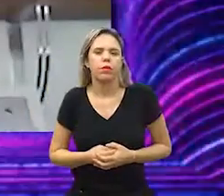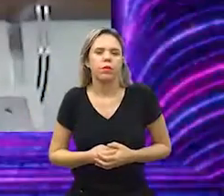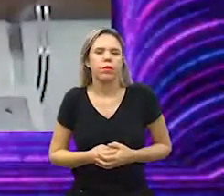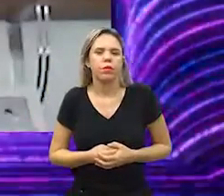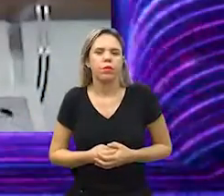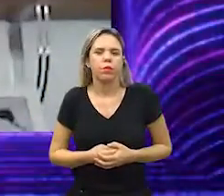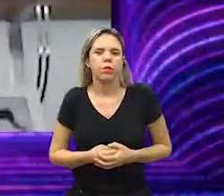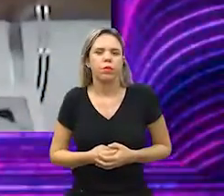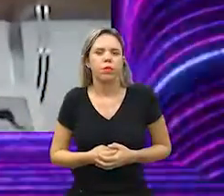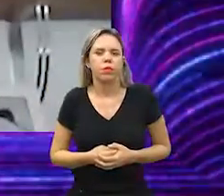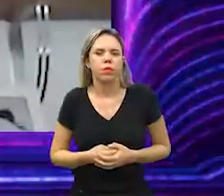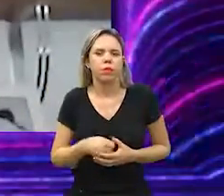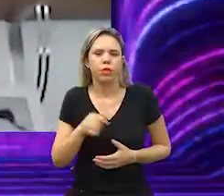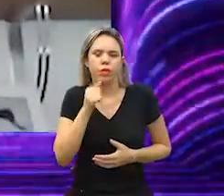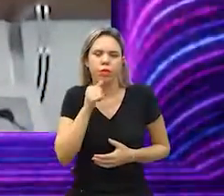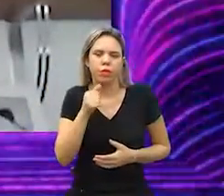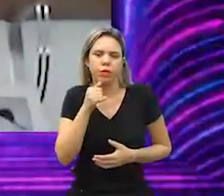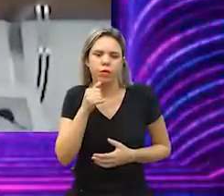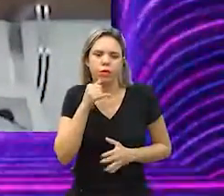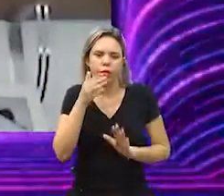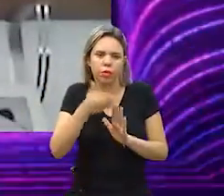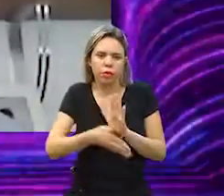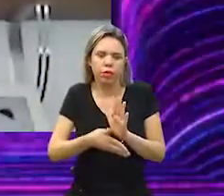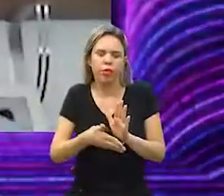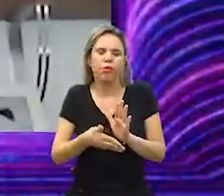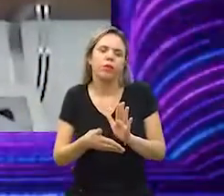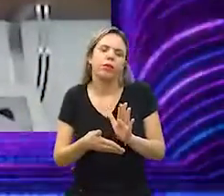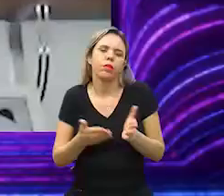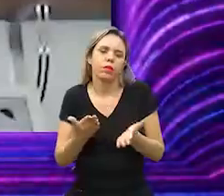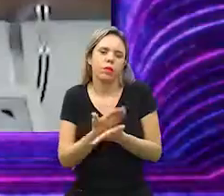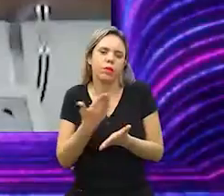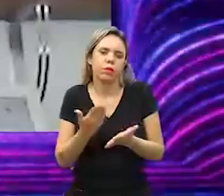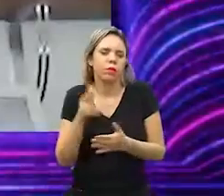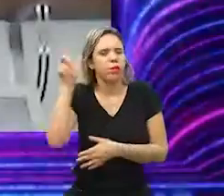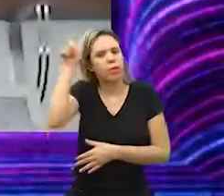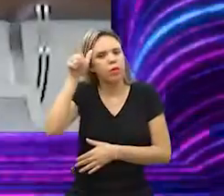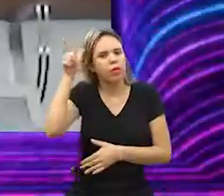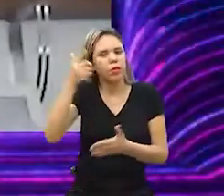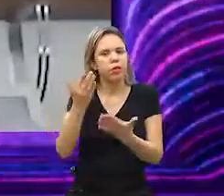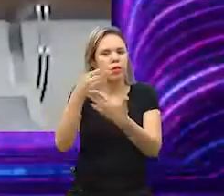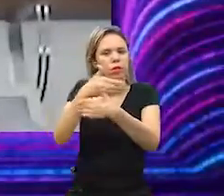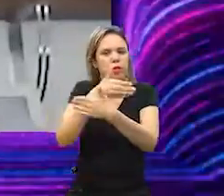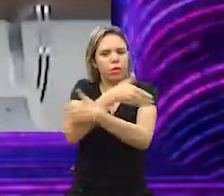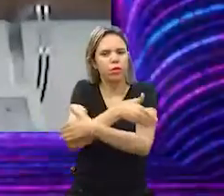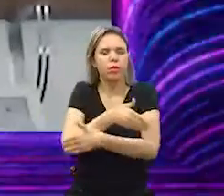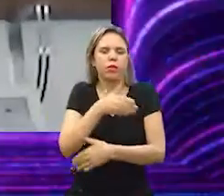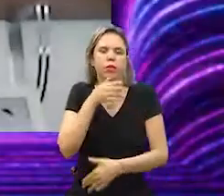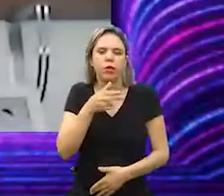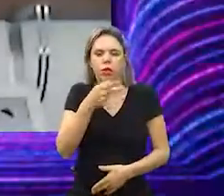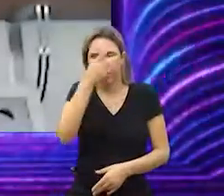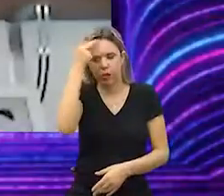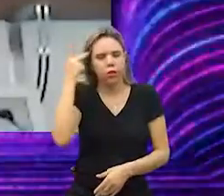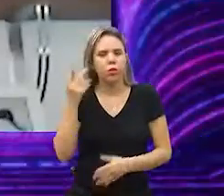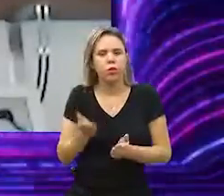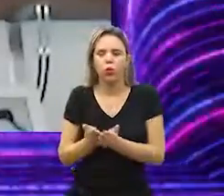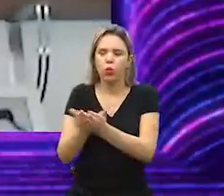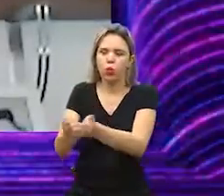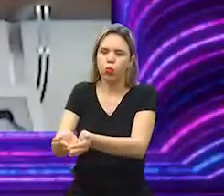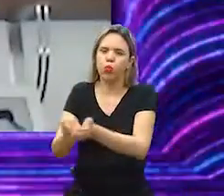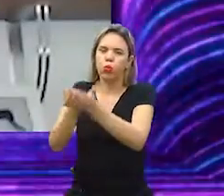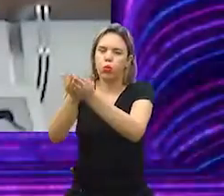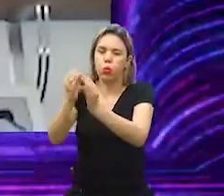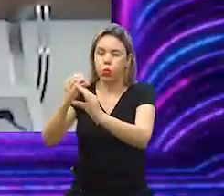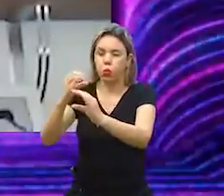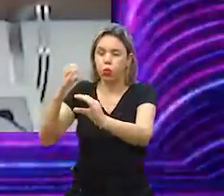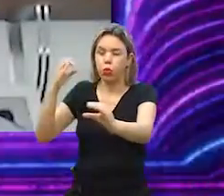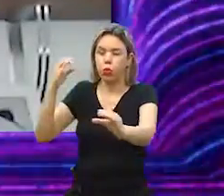Então, esse pano de fundo, a lenda do boto e a presença nazista, das expedições nazistas do Terceiro